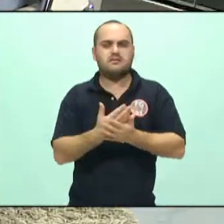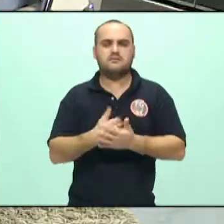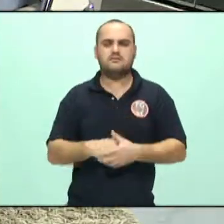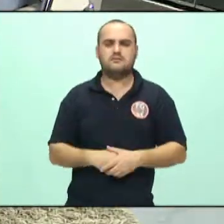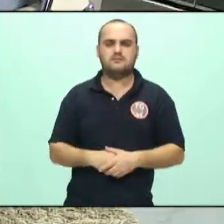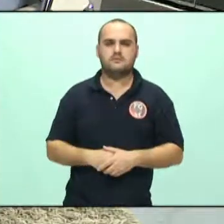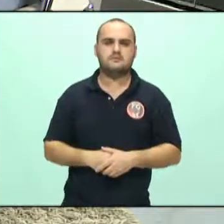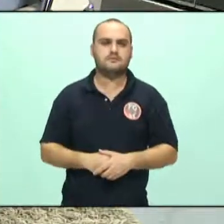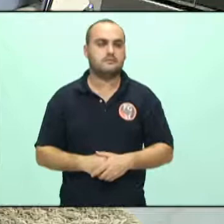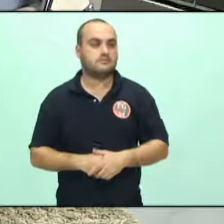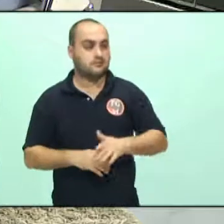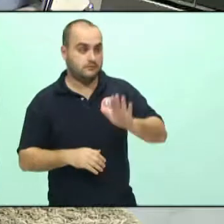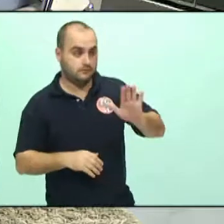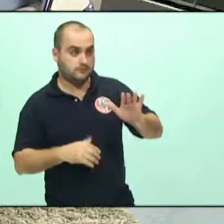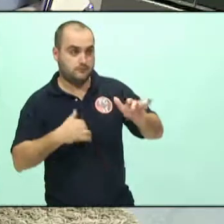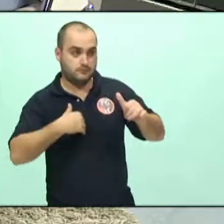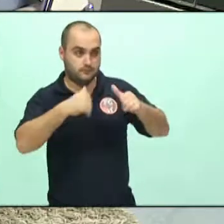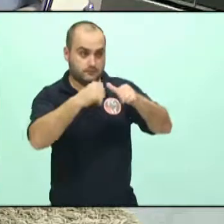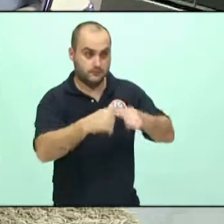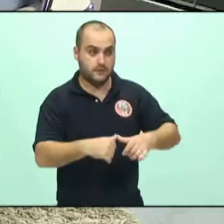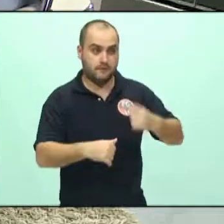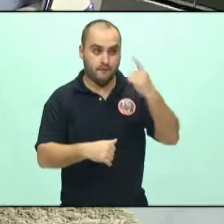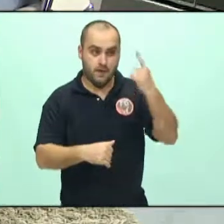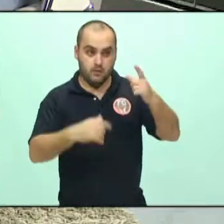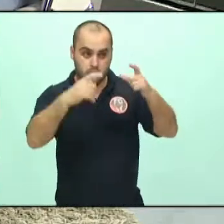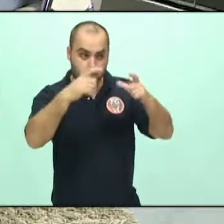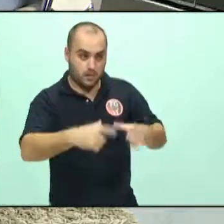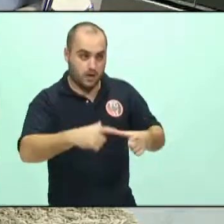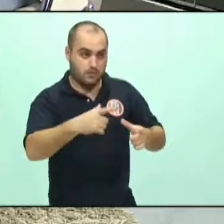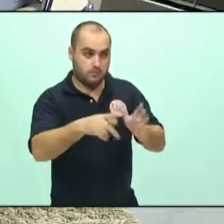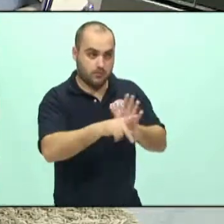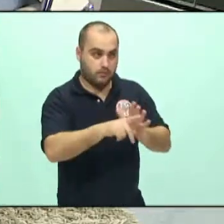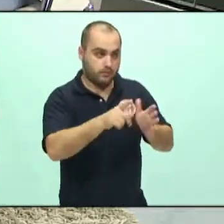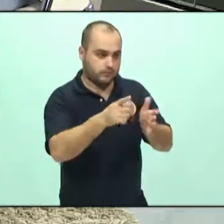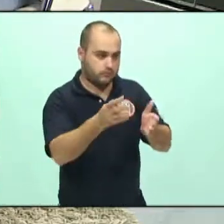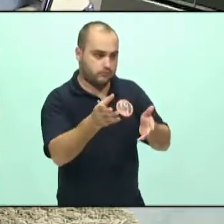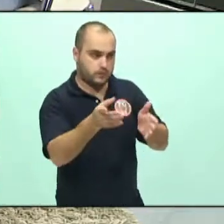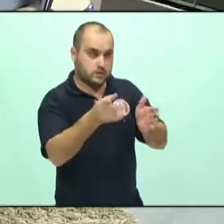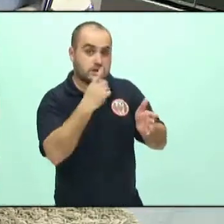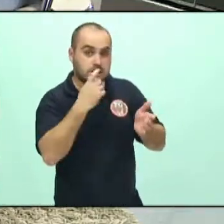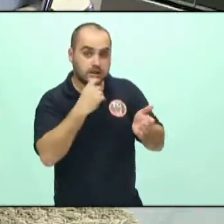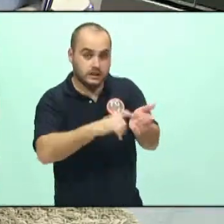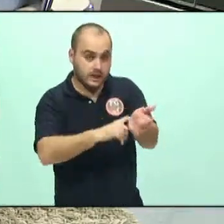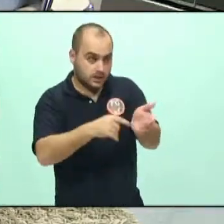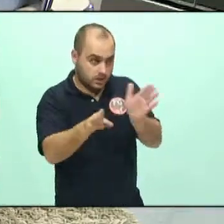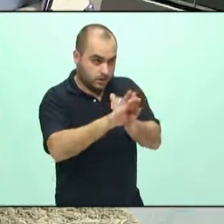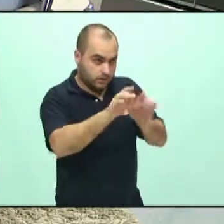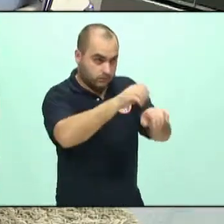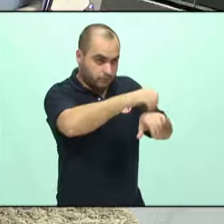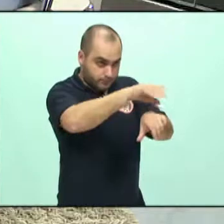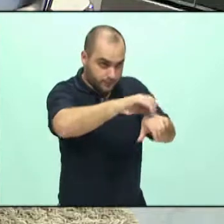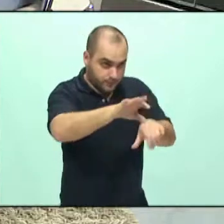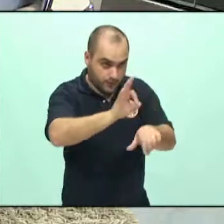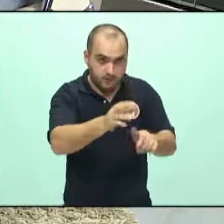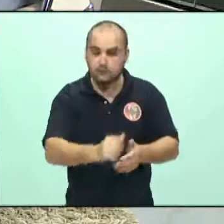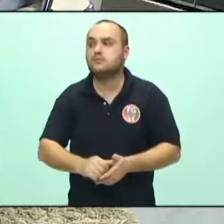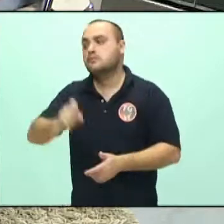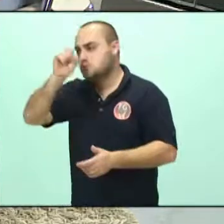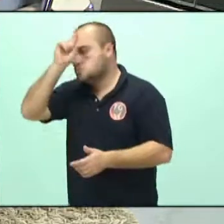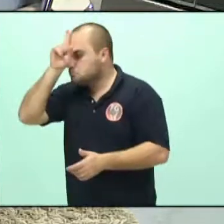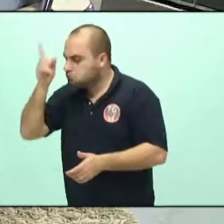unidade de distribuição e coleta por demanda. Por demanda. De acordo Os hospitais que estavam ali também concordaram, é isso que